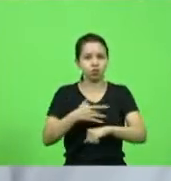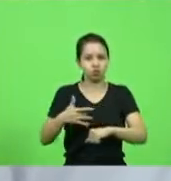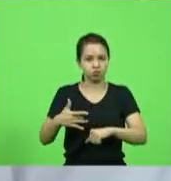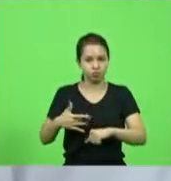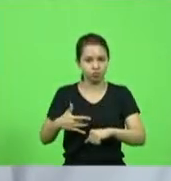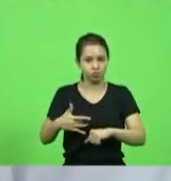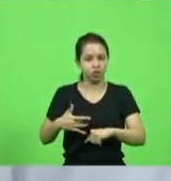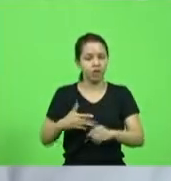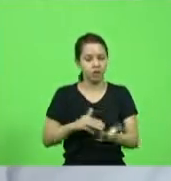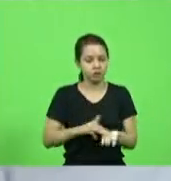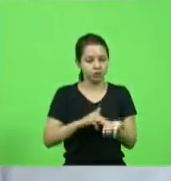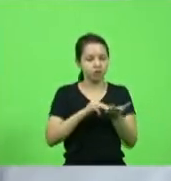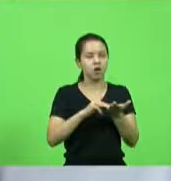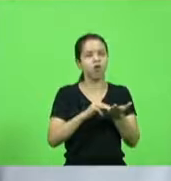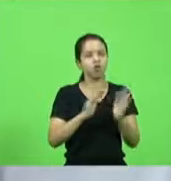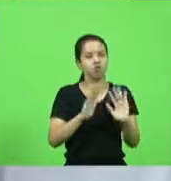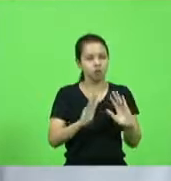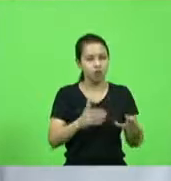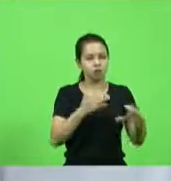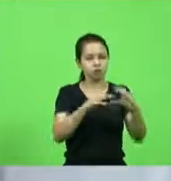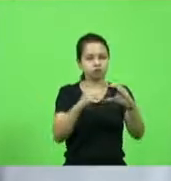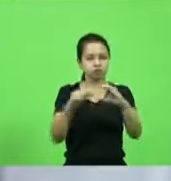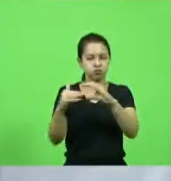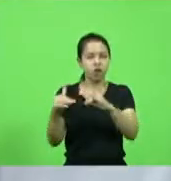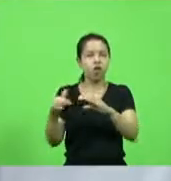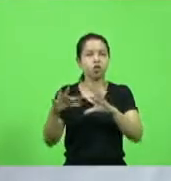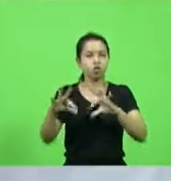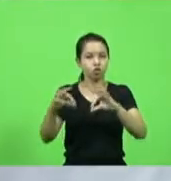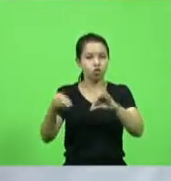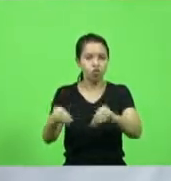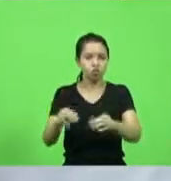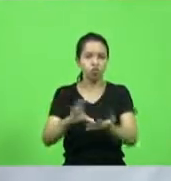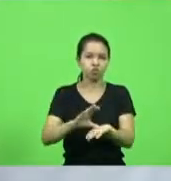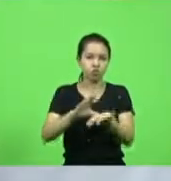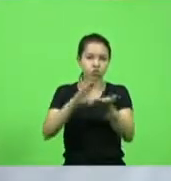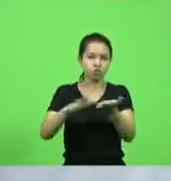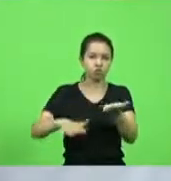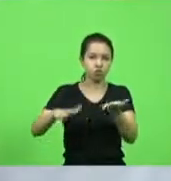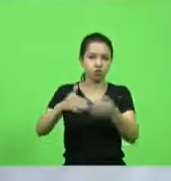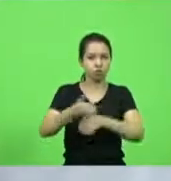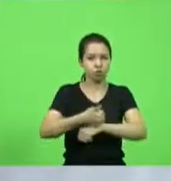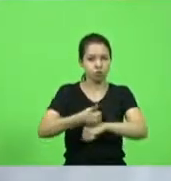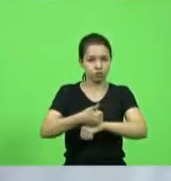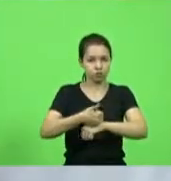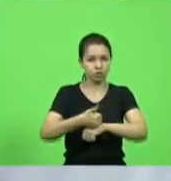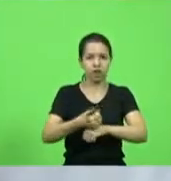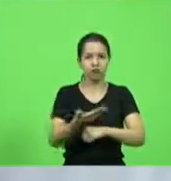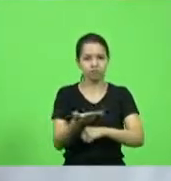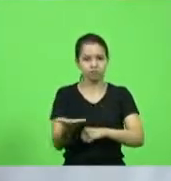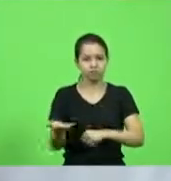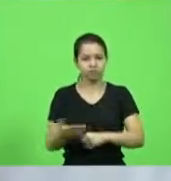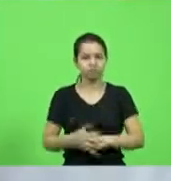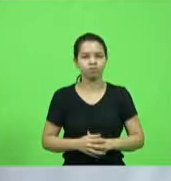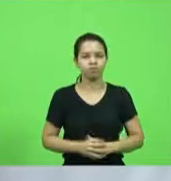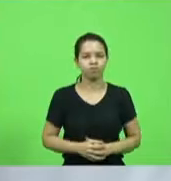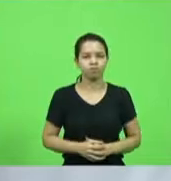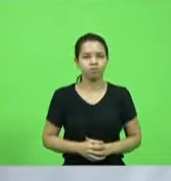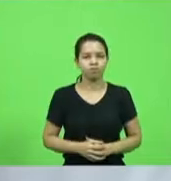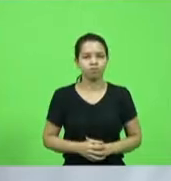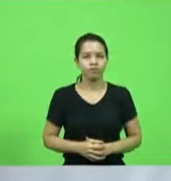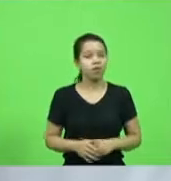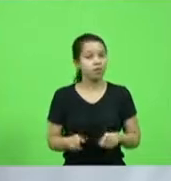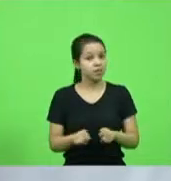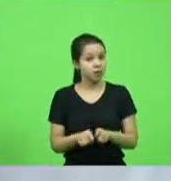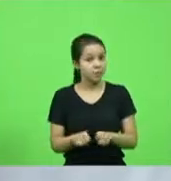conselhos regionais dos profissionais envolvidos. Estou aqui também, senhor presidente,